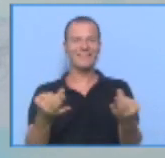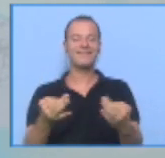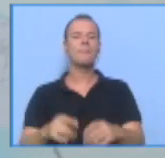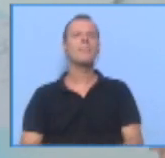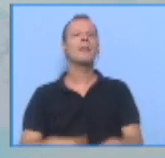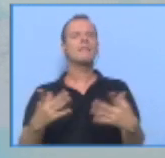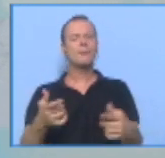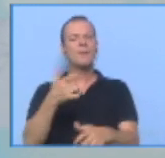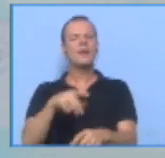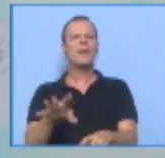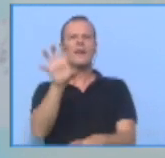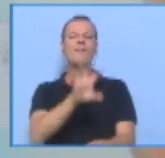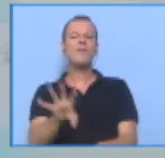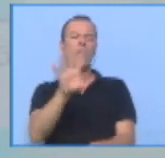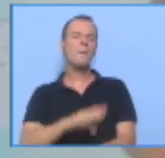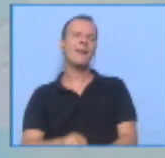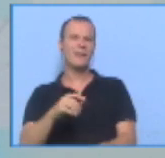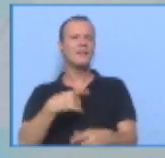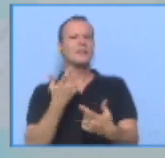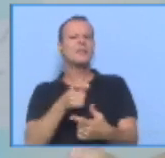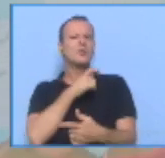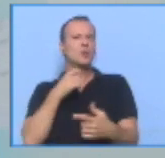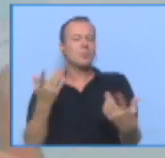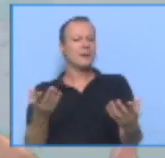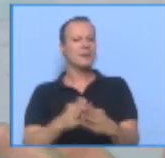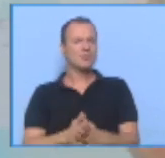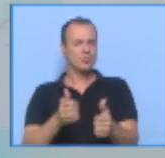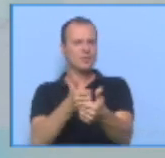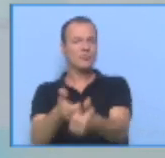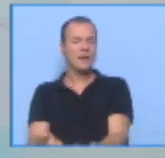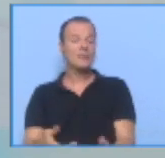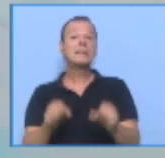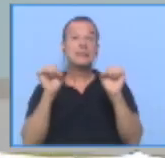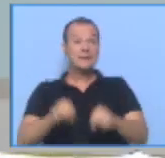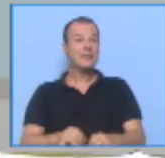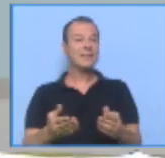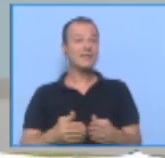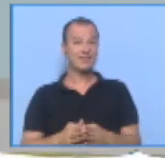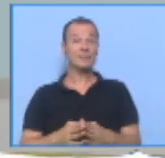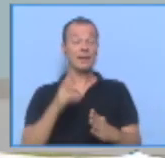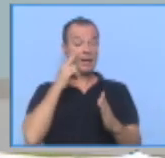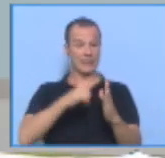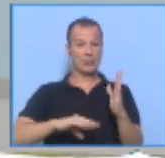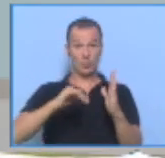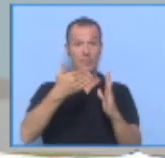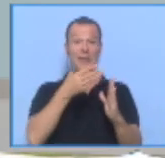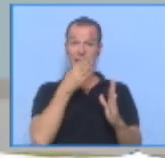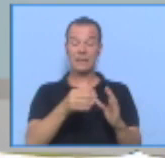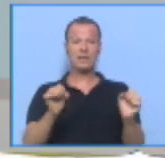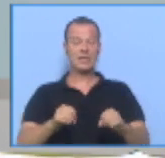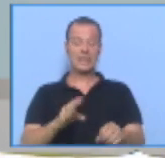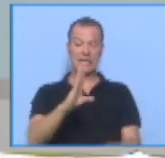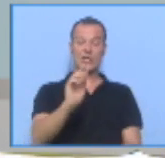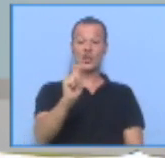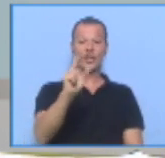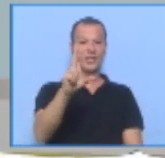figura dos profetas Exato. no Antigo Testamento, ou seja, são os se quisermos, transformadores, não é? exatamente isso que estamos a falar. E a primeira leitura fala-nos precisamente exatamente.